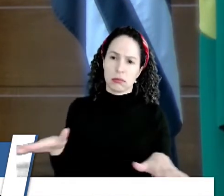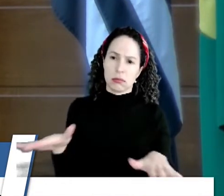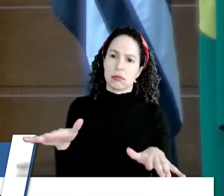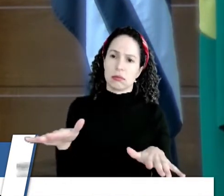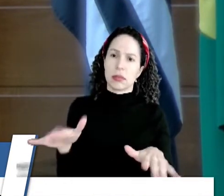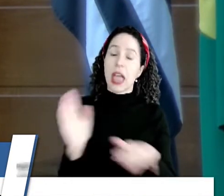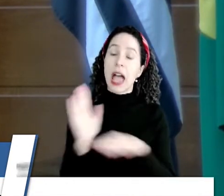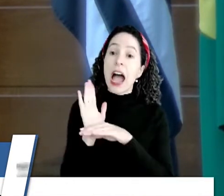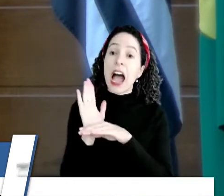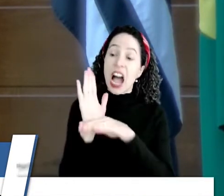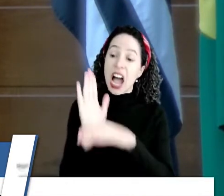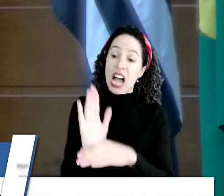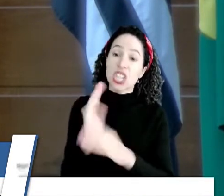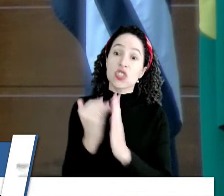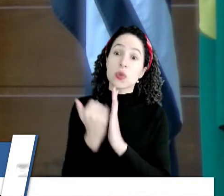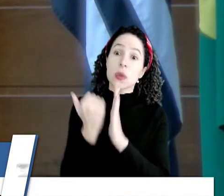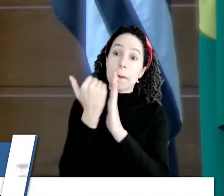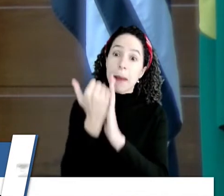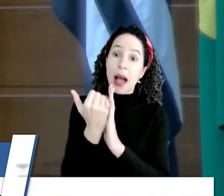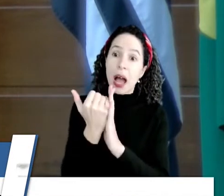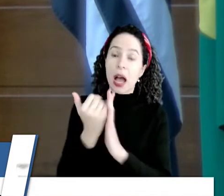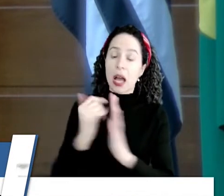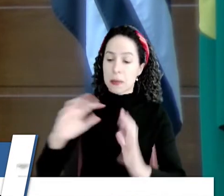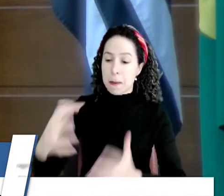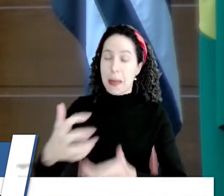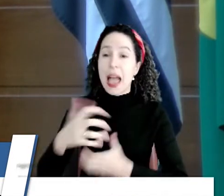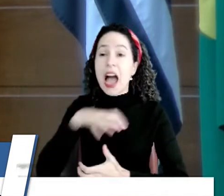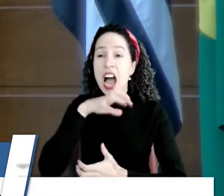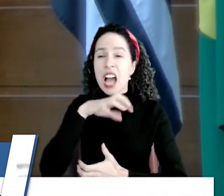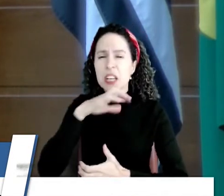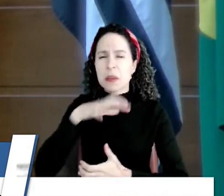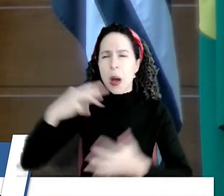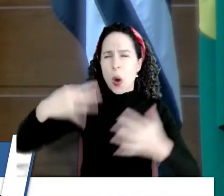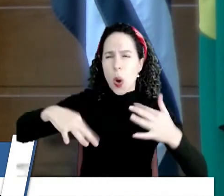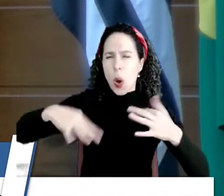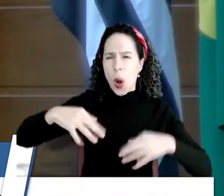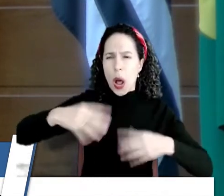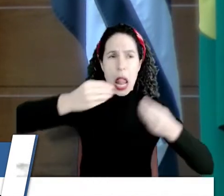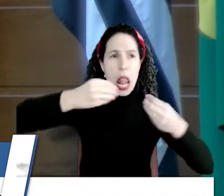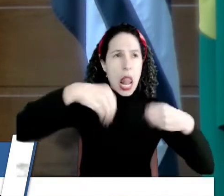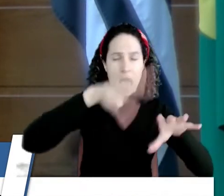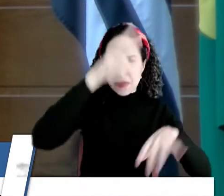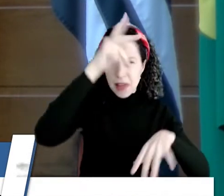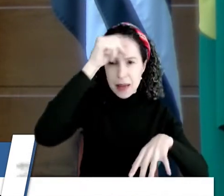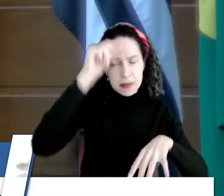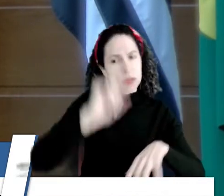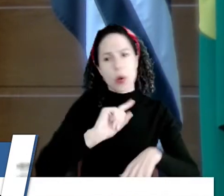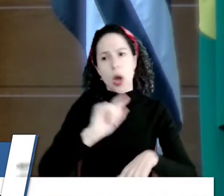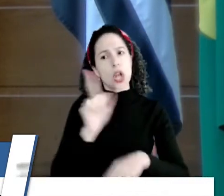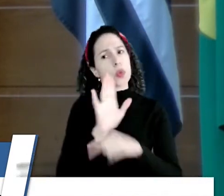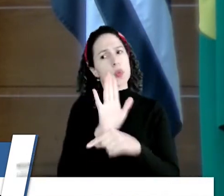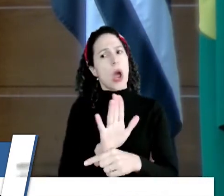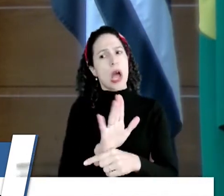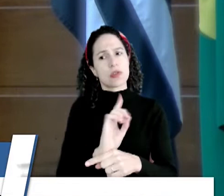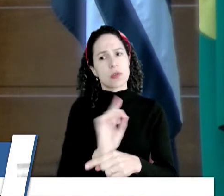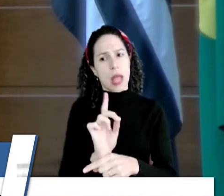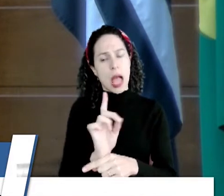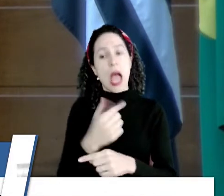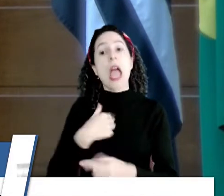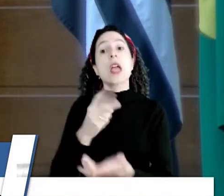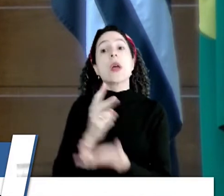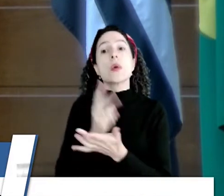ferido e levar em algum lugar da prefeitura, isso não é ajudar. Eu sempre meti o pau na prefeitura, achei